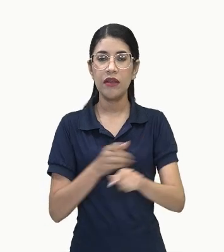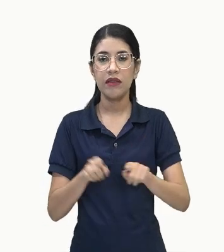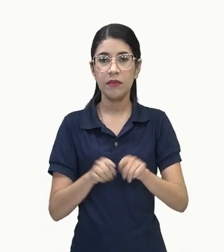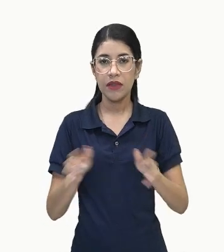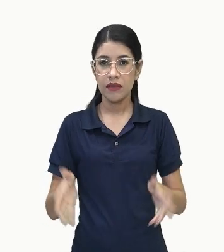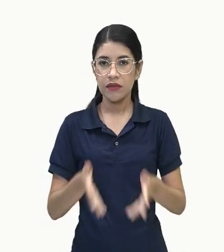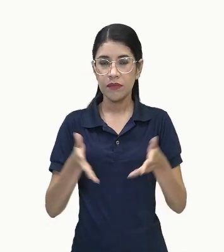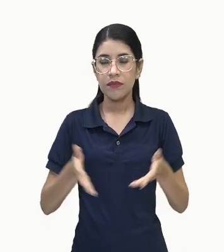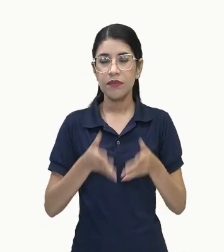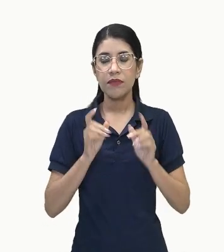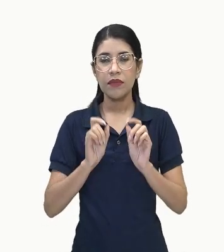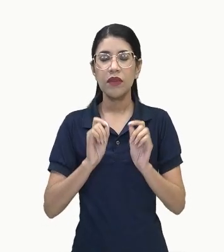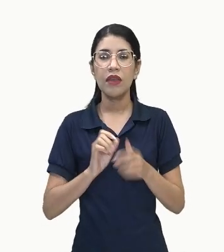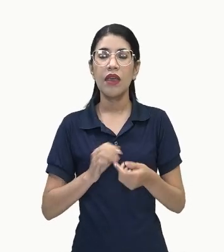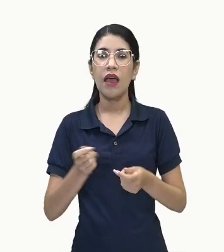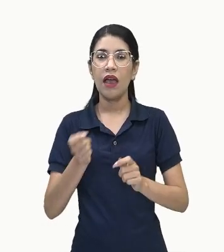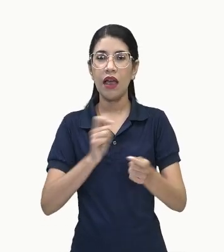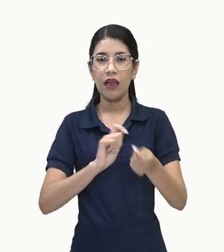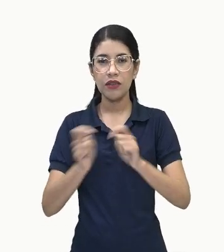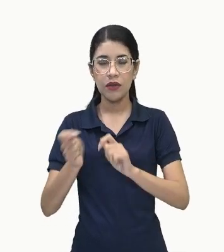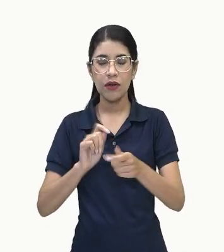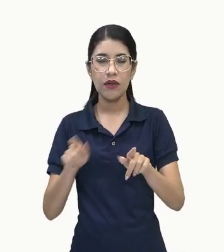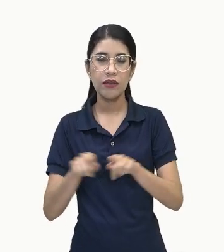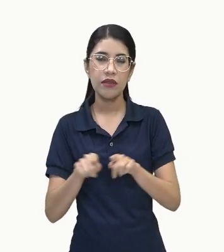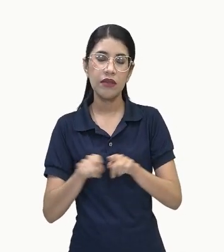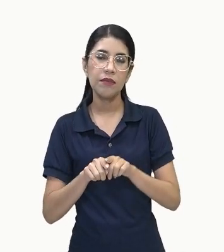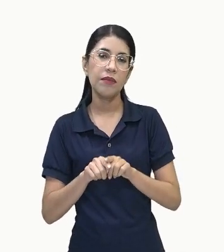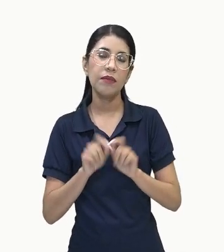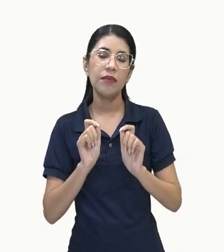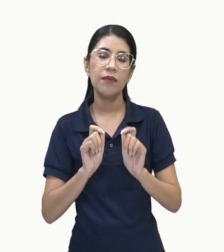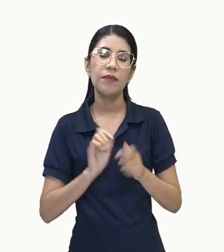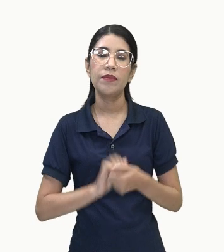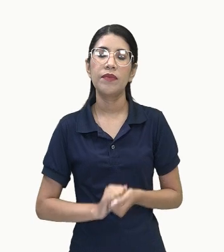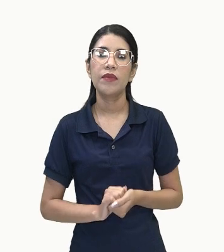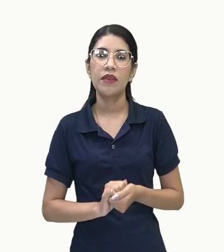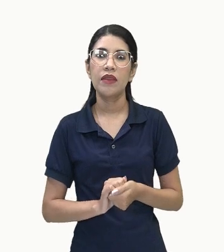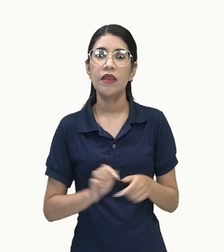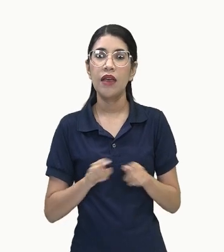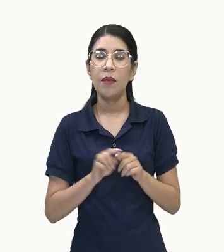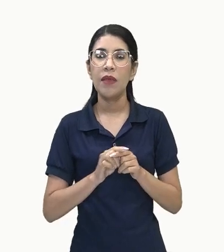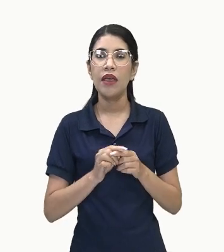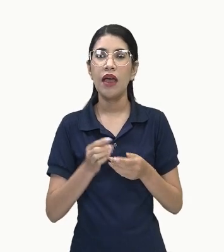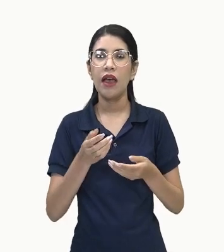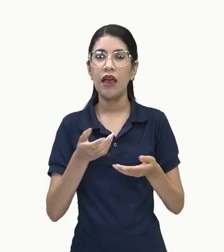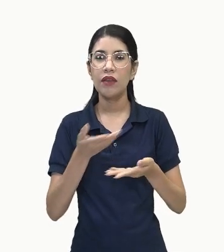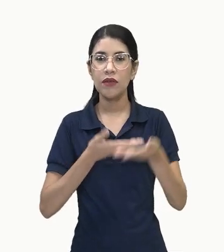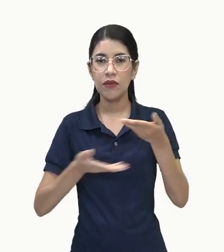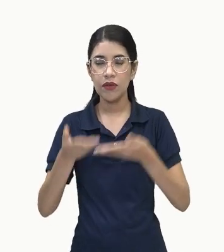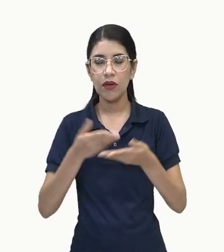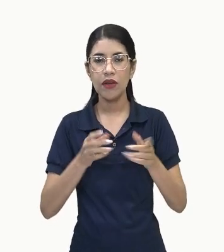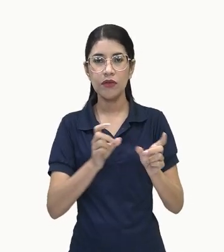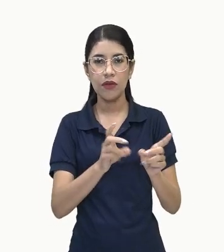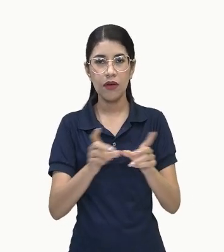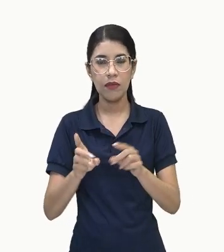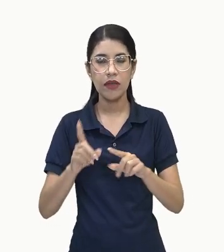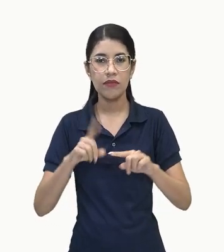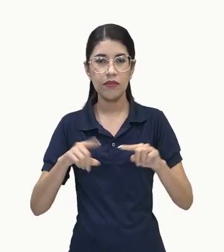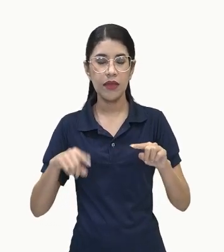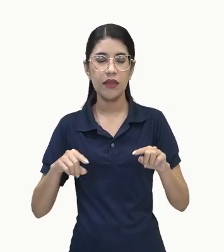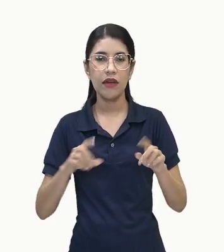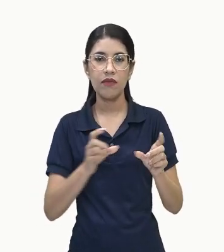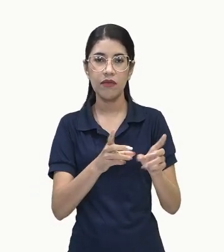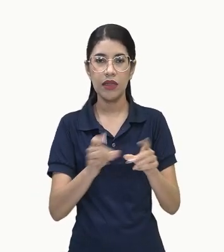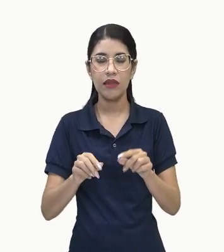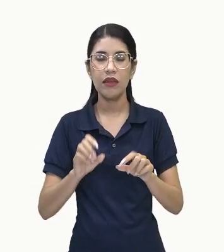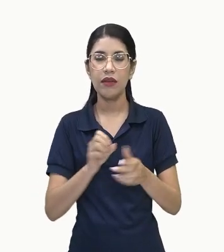ainda mais essas trocas monetárias e essas trocas comerciais. Olha só o que o texto fala pra